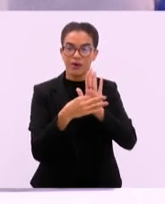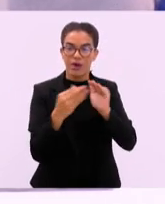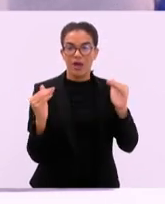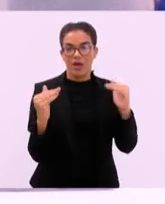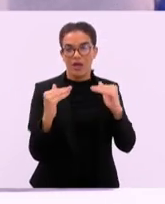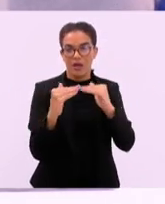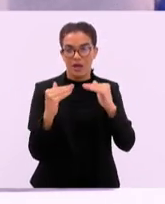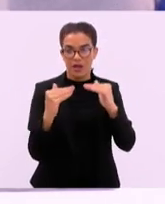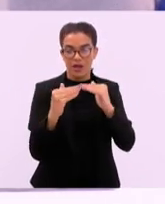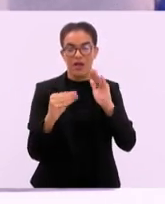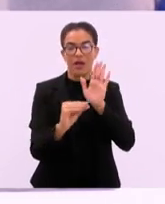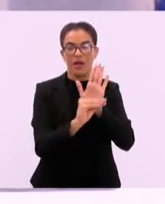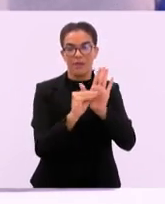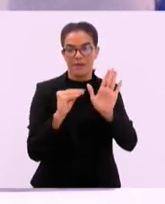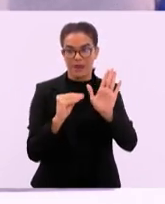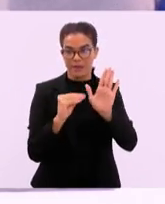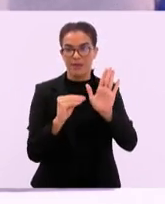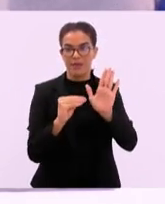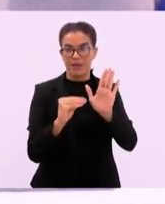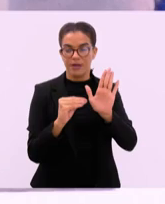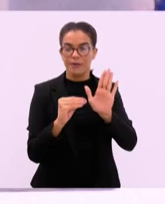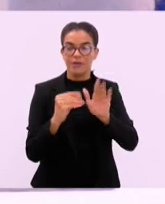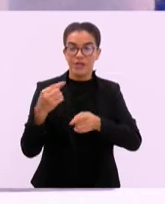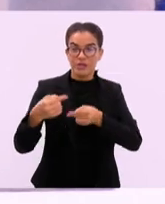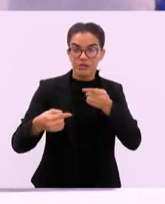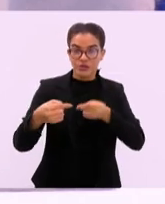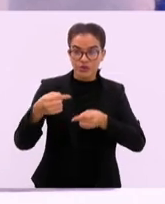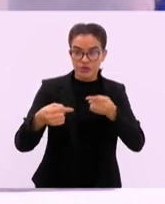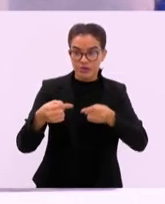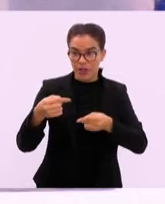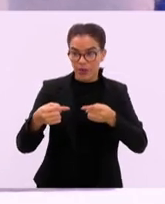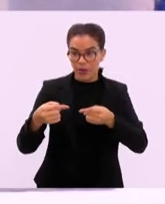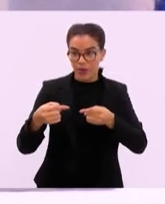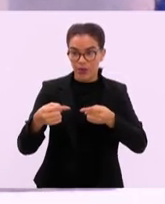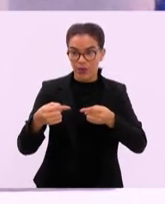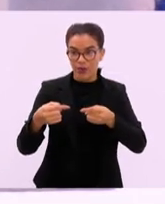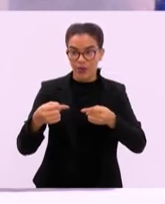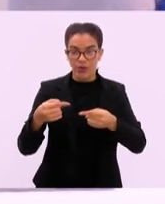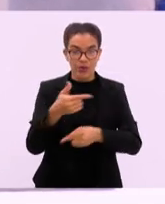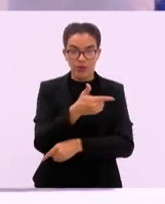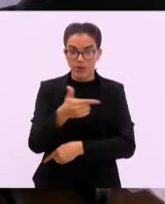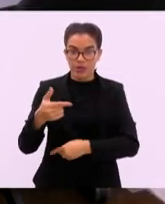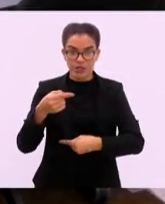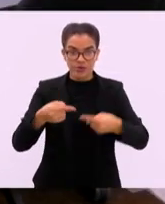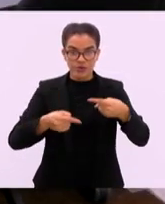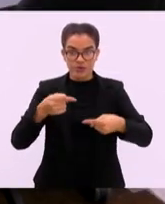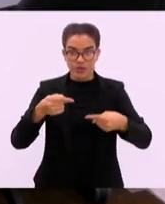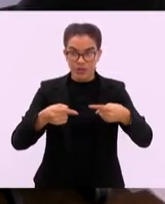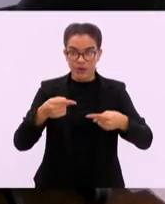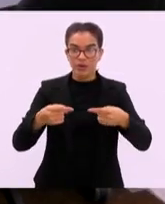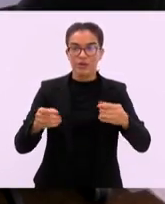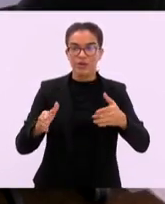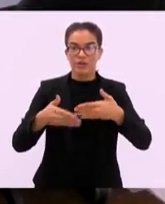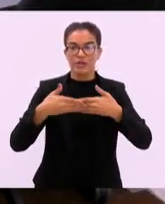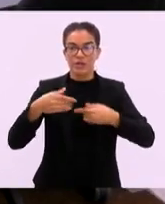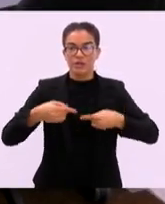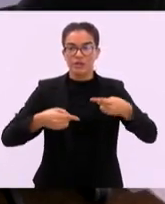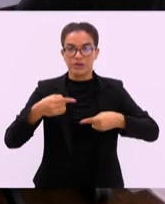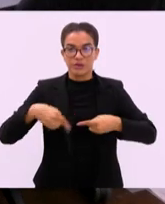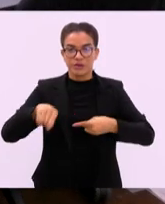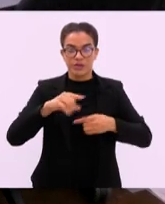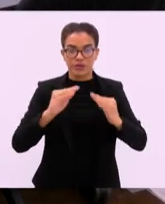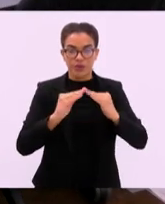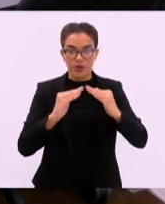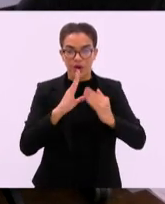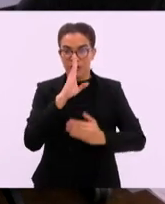favorável à emenda. Em discussão. Não havendo quem queira discutir, encerrada a discussão. Os senhores que